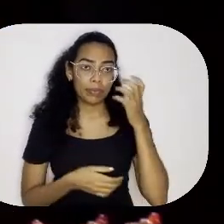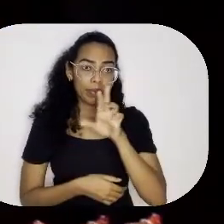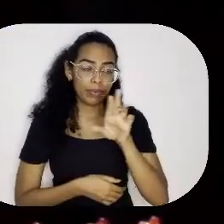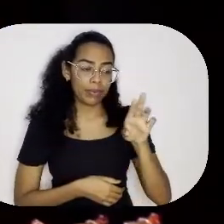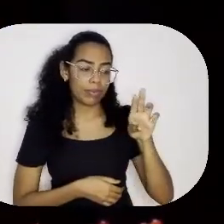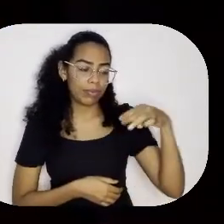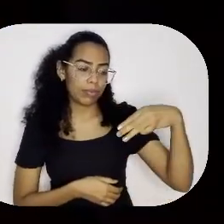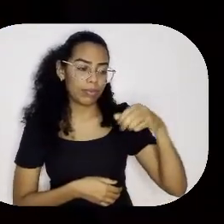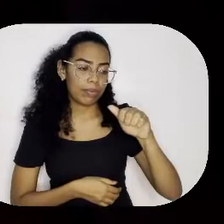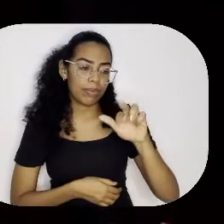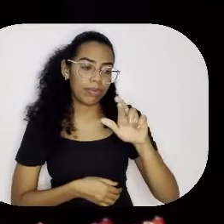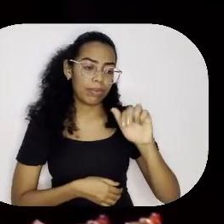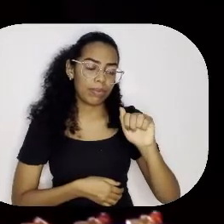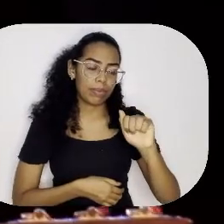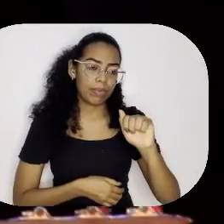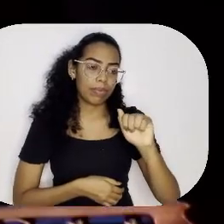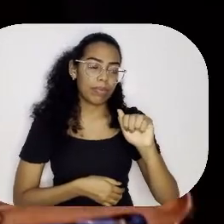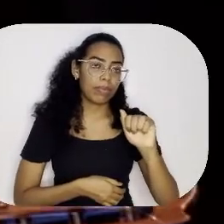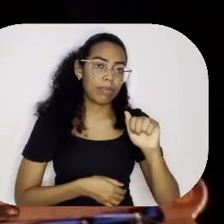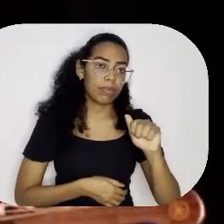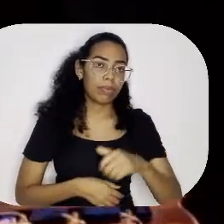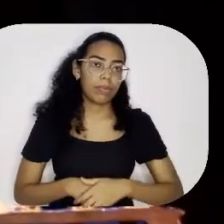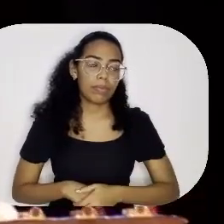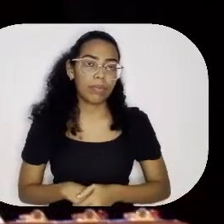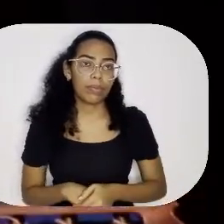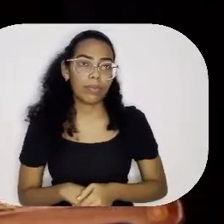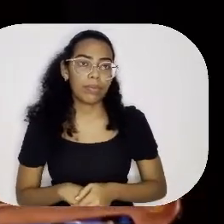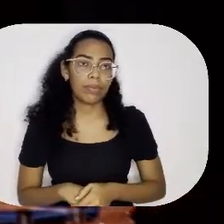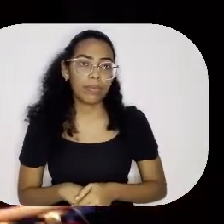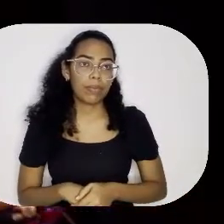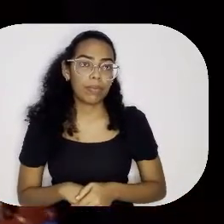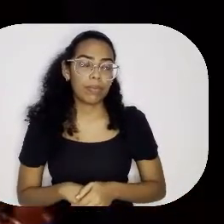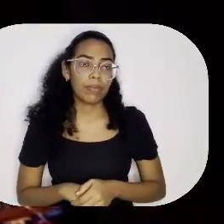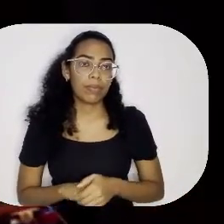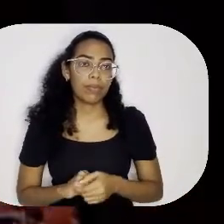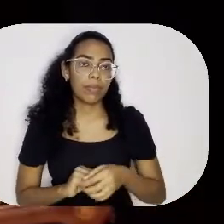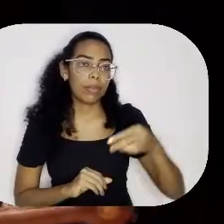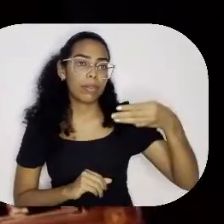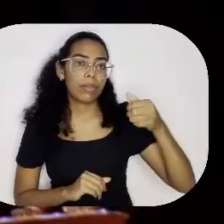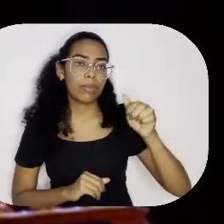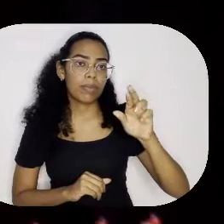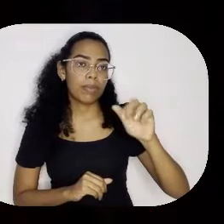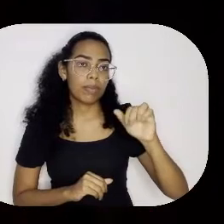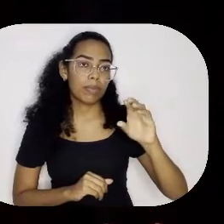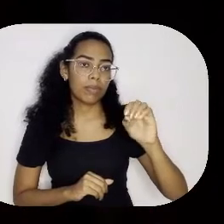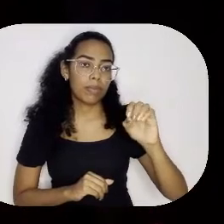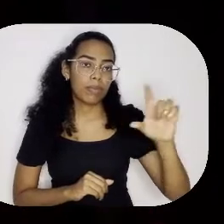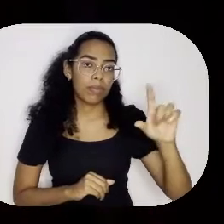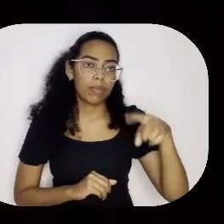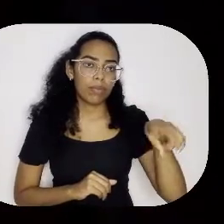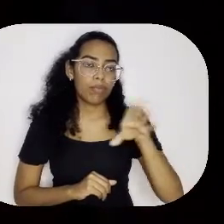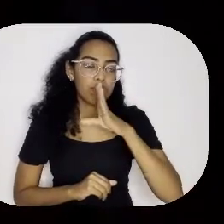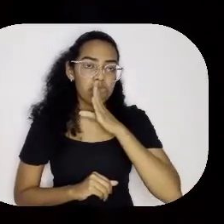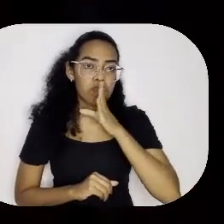ondas. Vamos lá, gente. Vou fazer agora uma canção chamada Mararrô. Essa canção, ela é... É uma canção que vocês sabem,